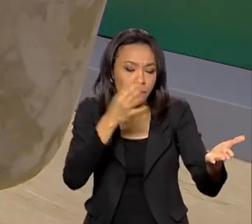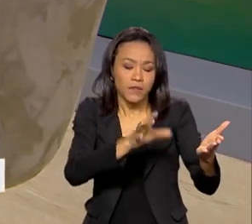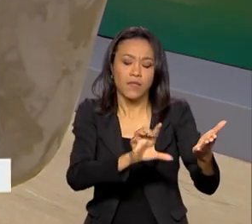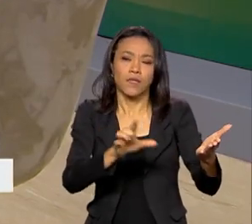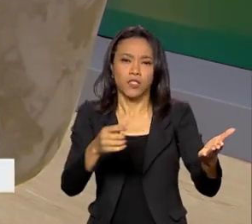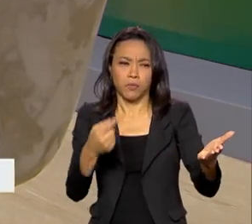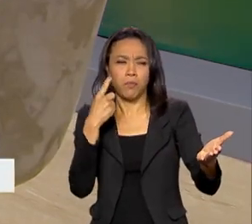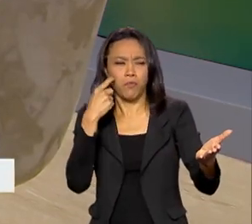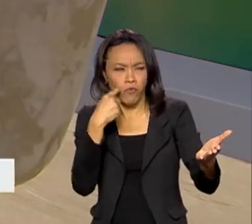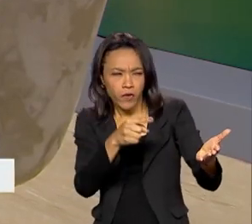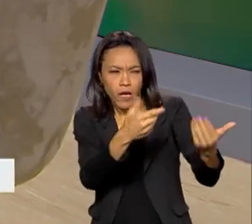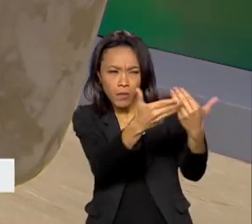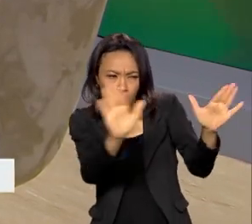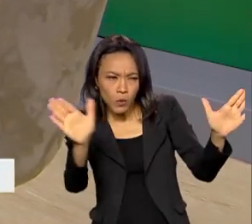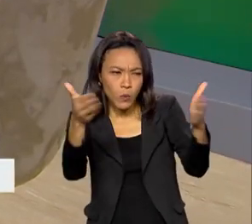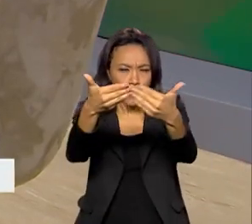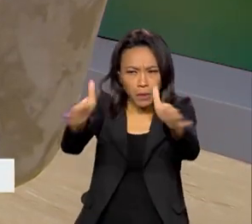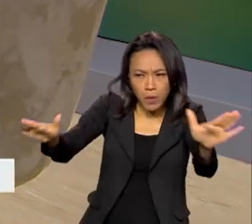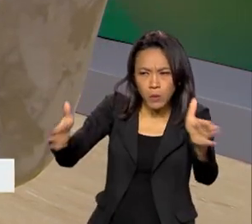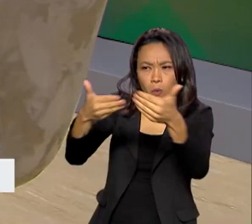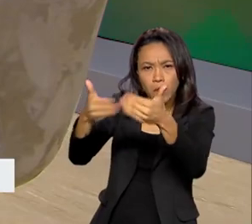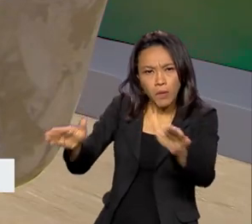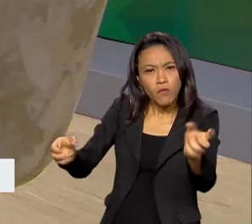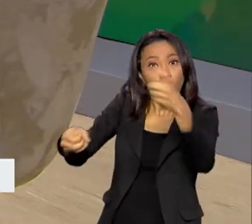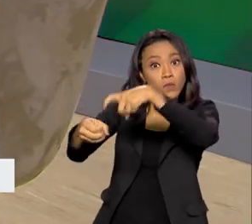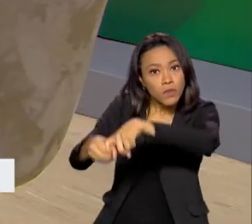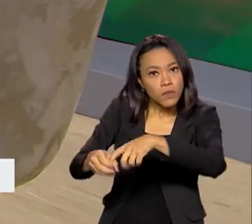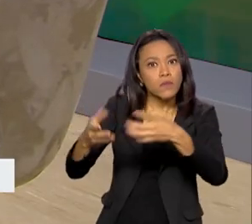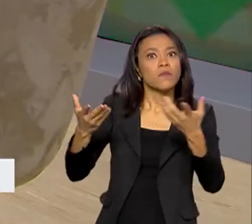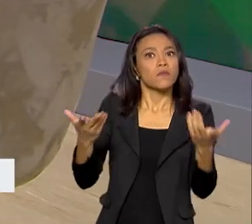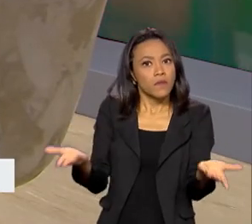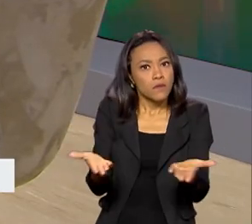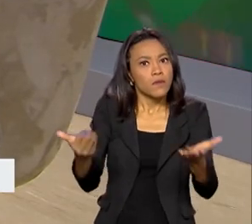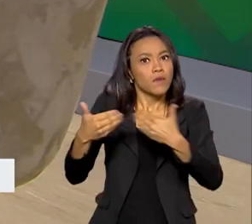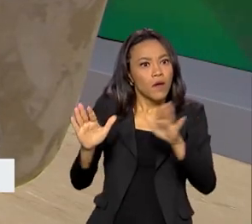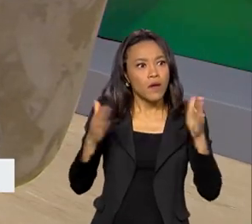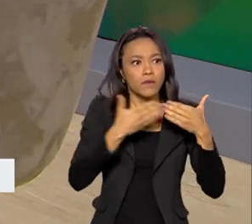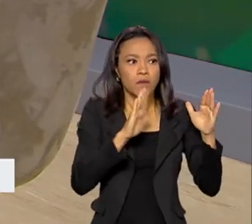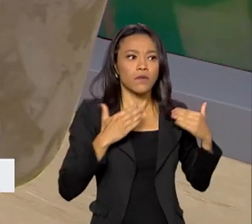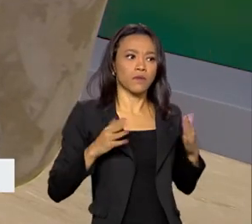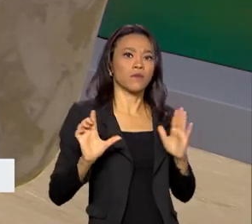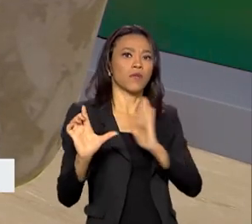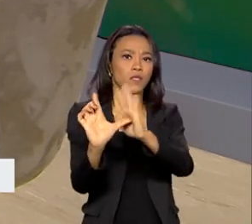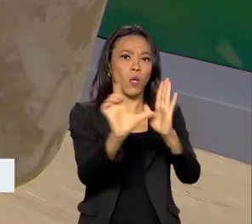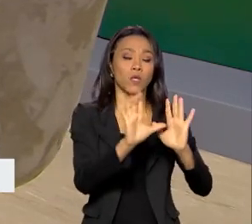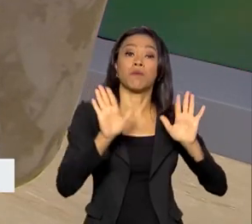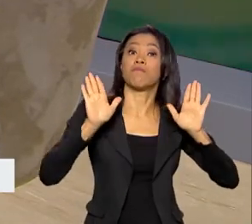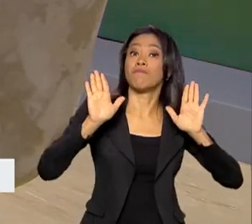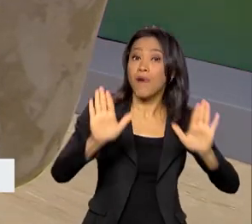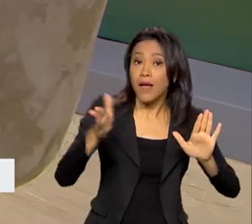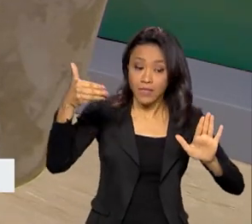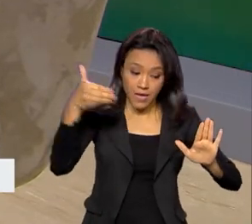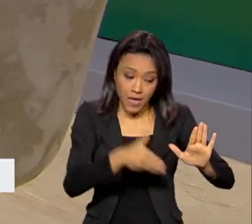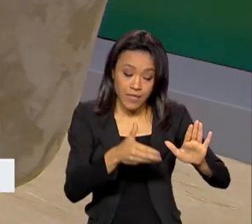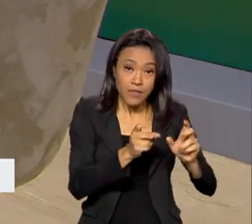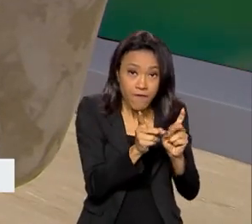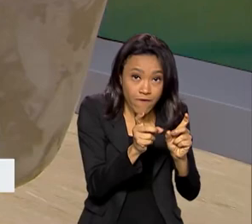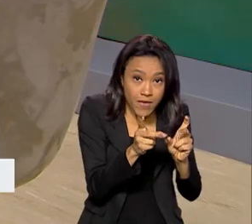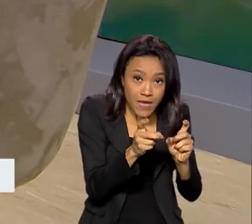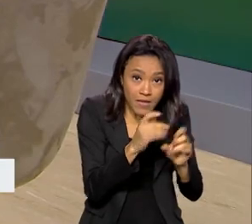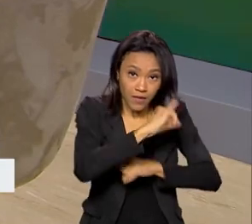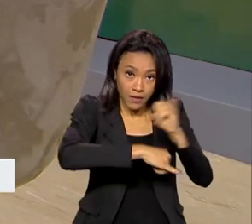a reabertura de lojas, né, de um comércio físico, mas o modal digital é um